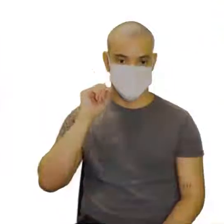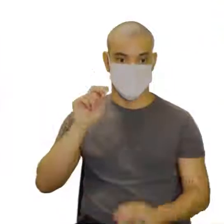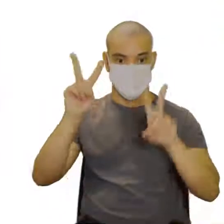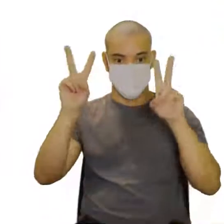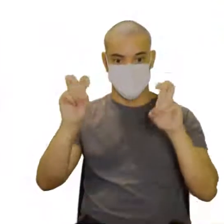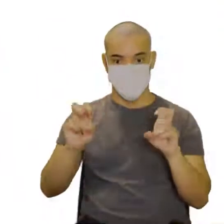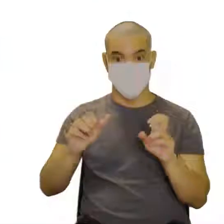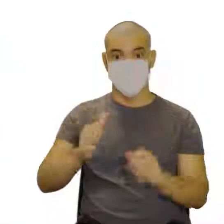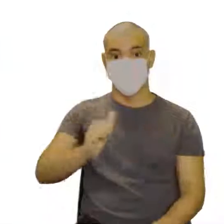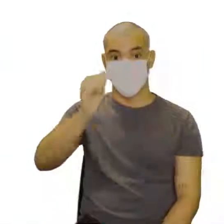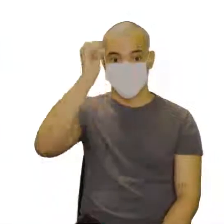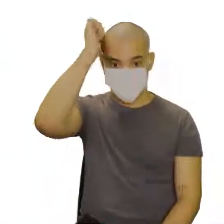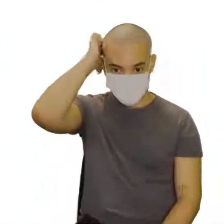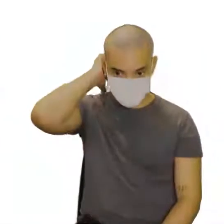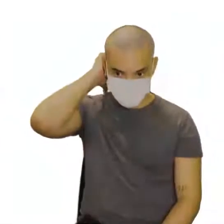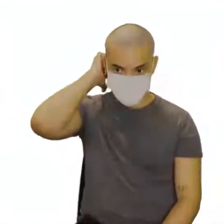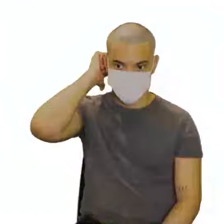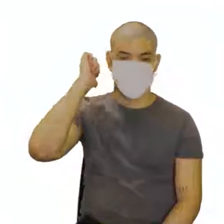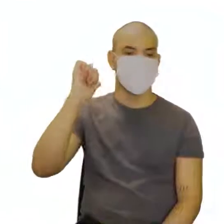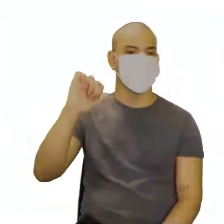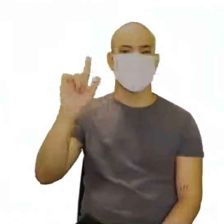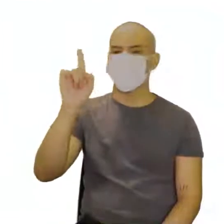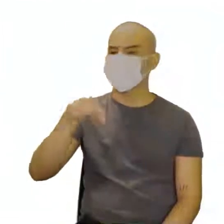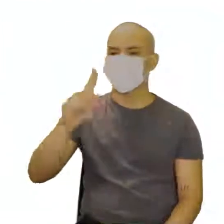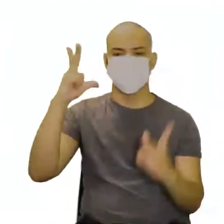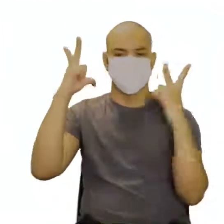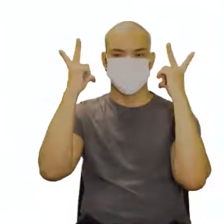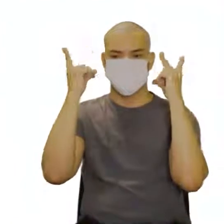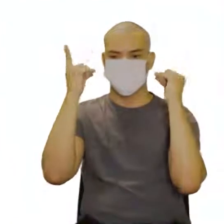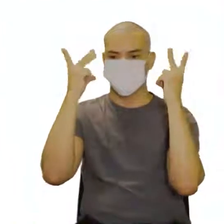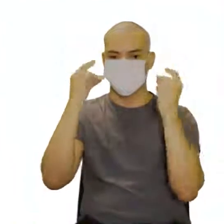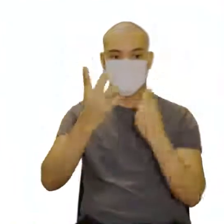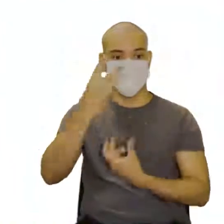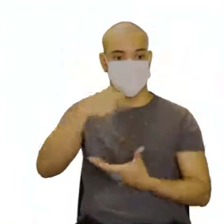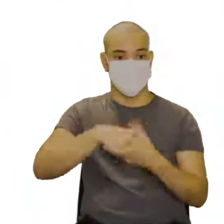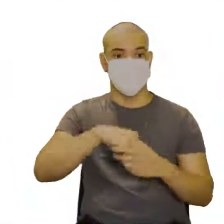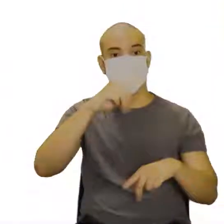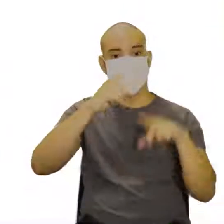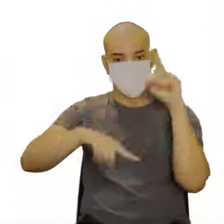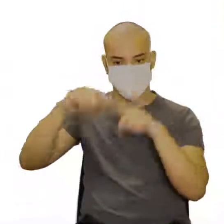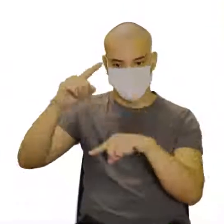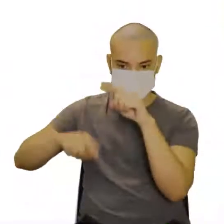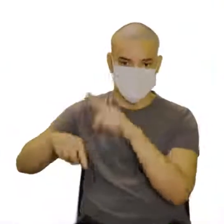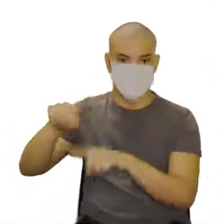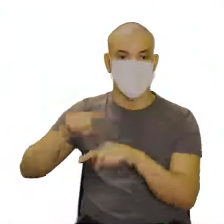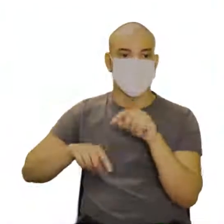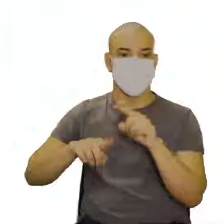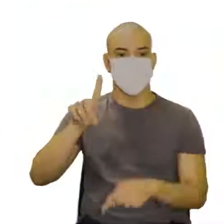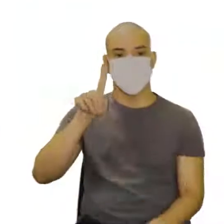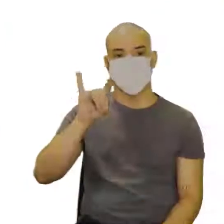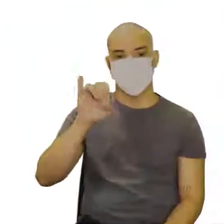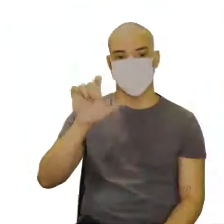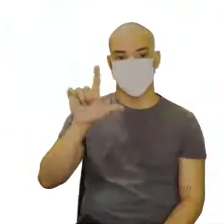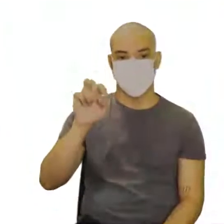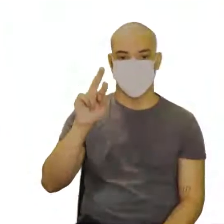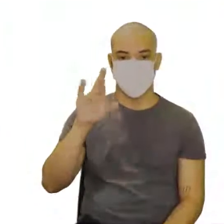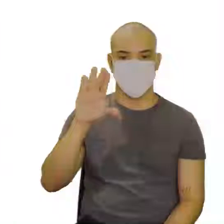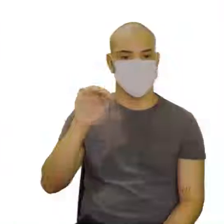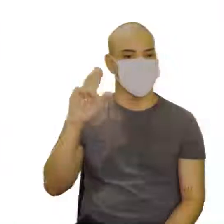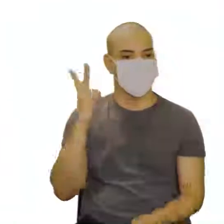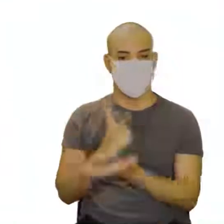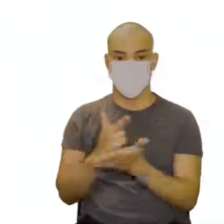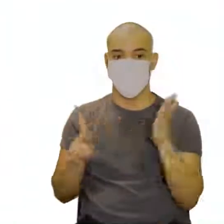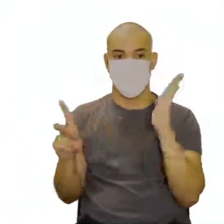questões de vestibular, é muito comum que o material dielétrico no interior do capacitor